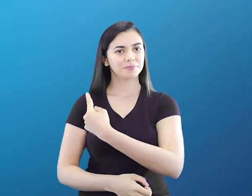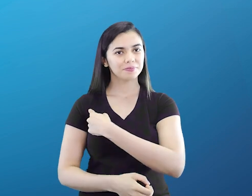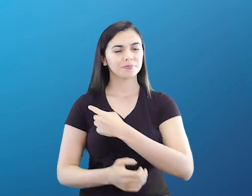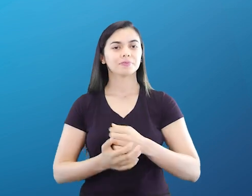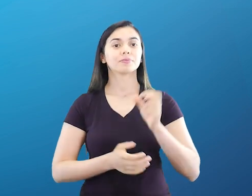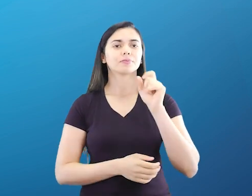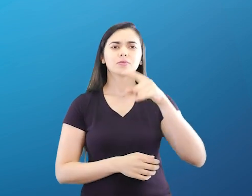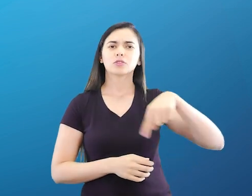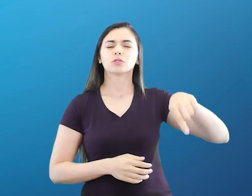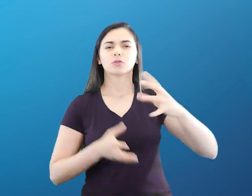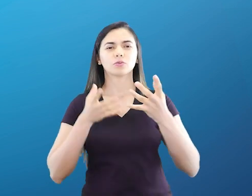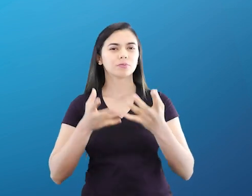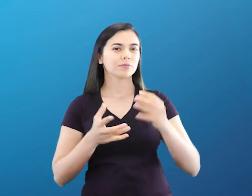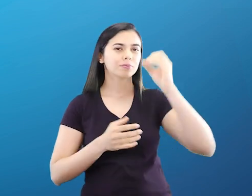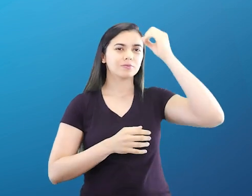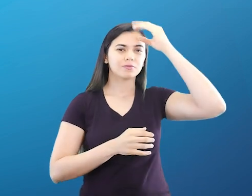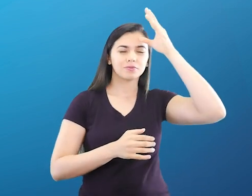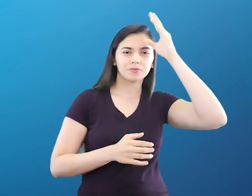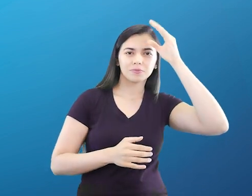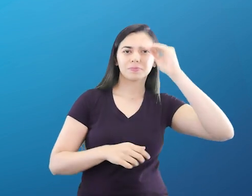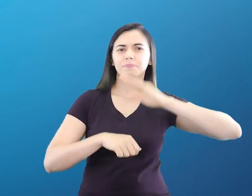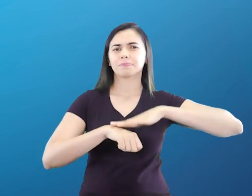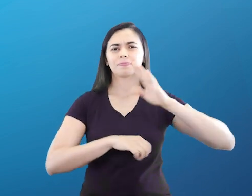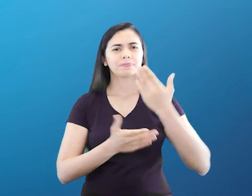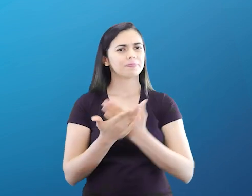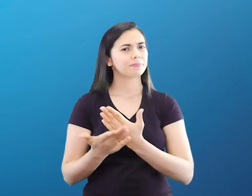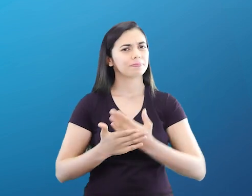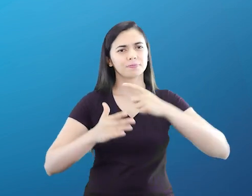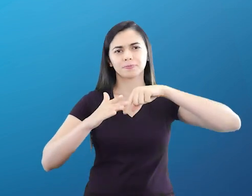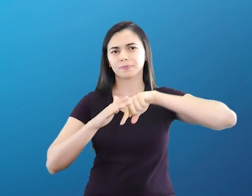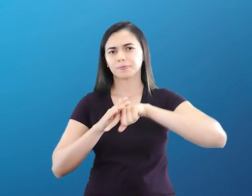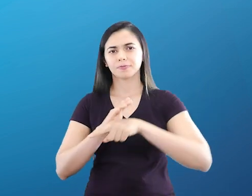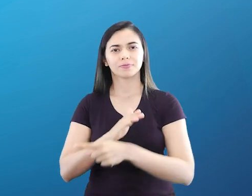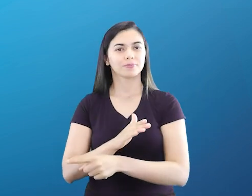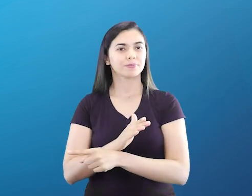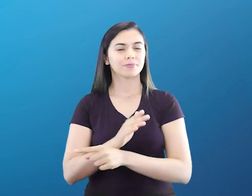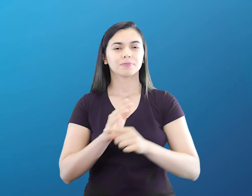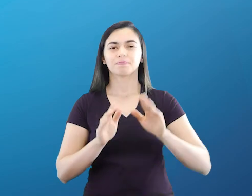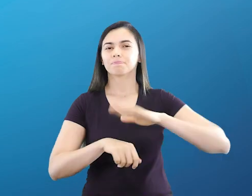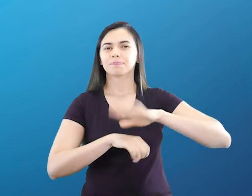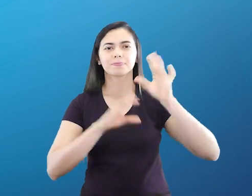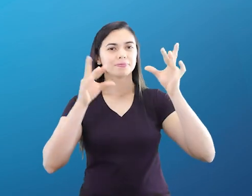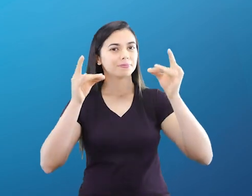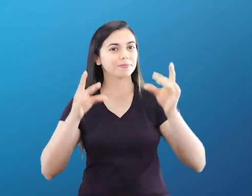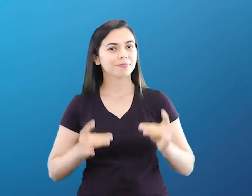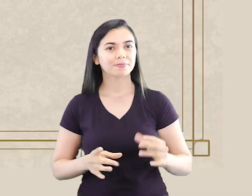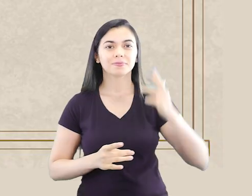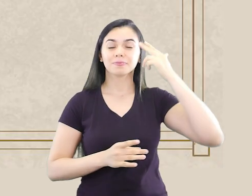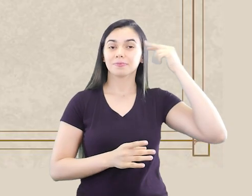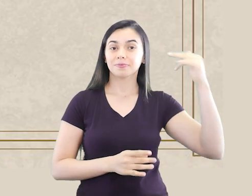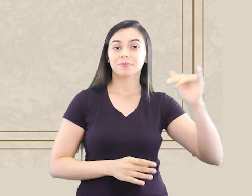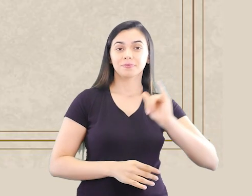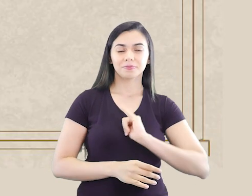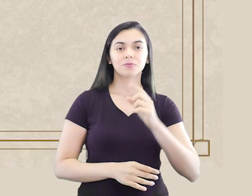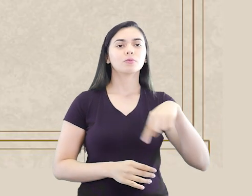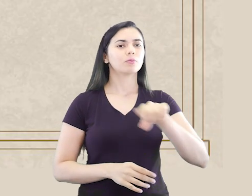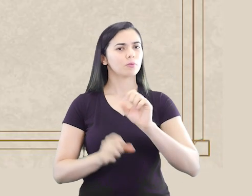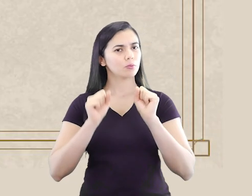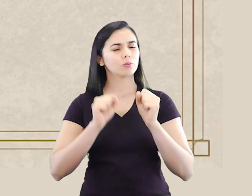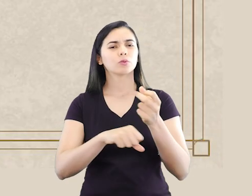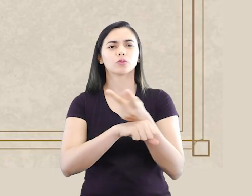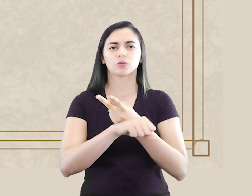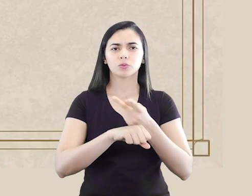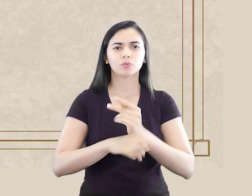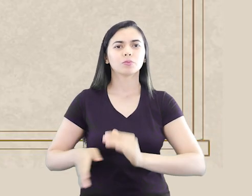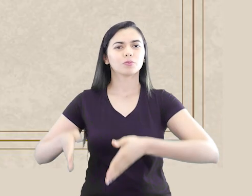Caso você queira se aprofundar, conhecer com riqueza de detalhes da história da nossa cidade, você